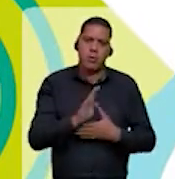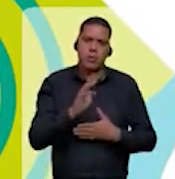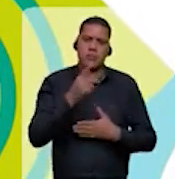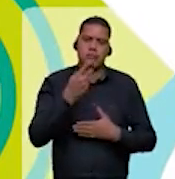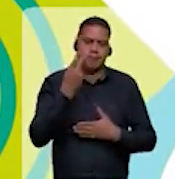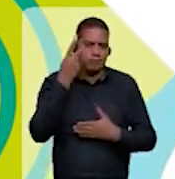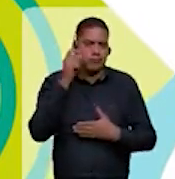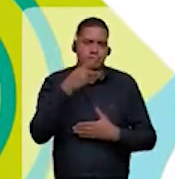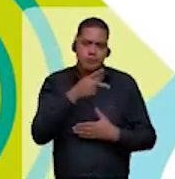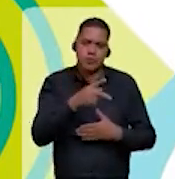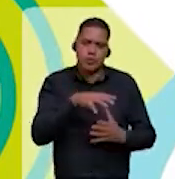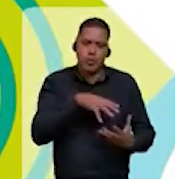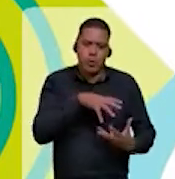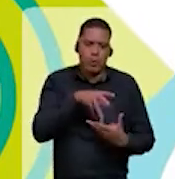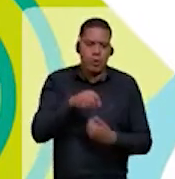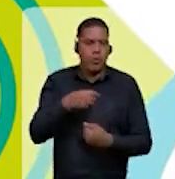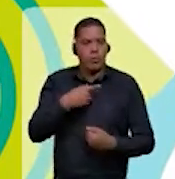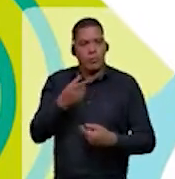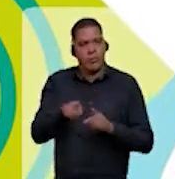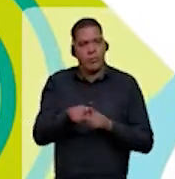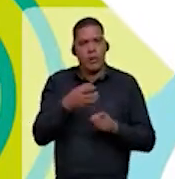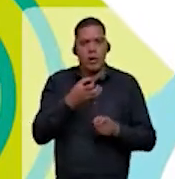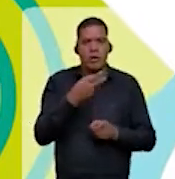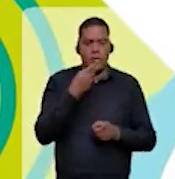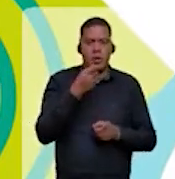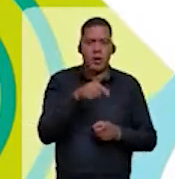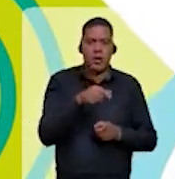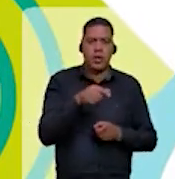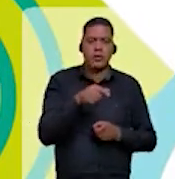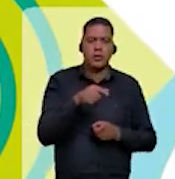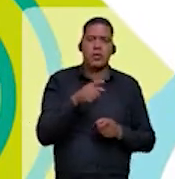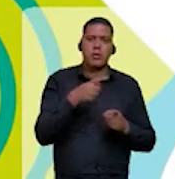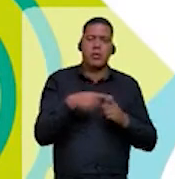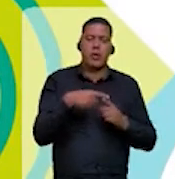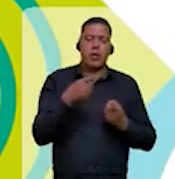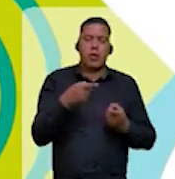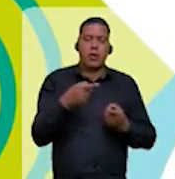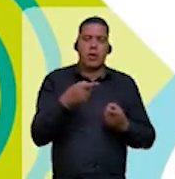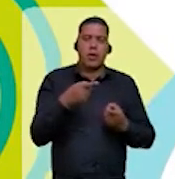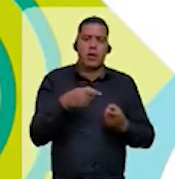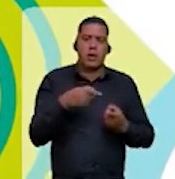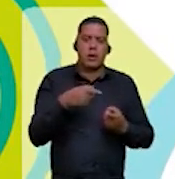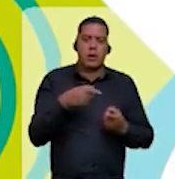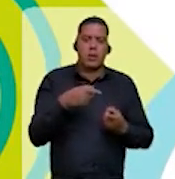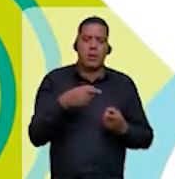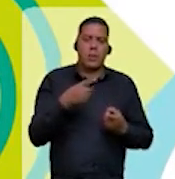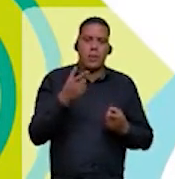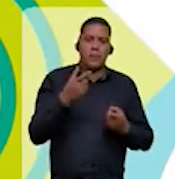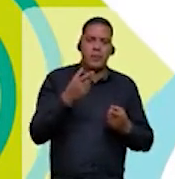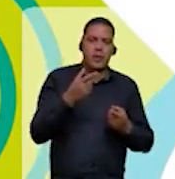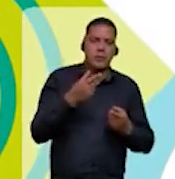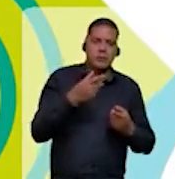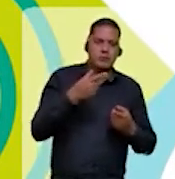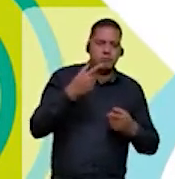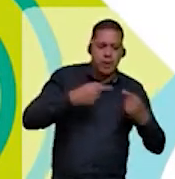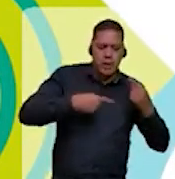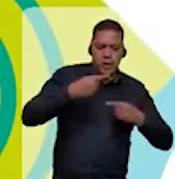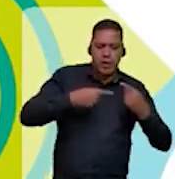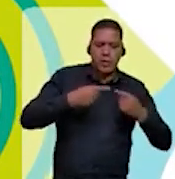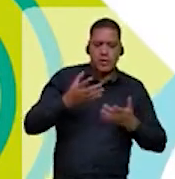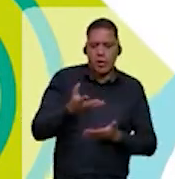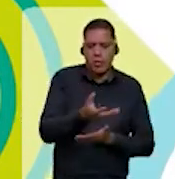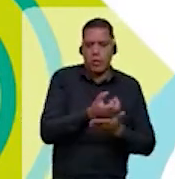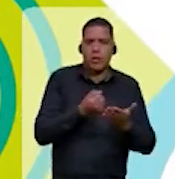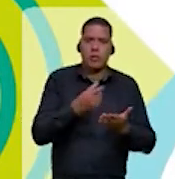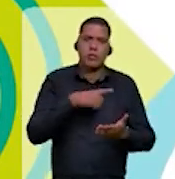global gostaria de citar essa iniciativa porque dos depoimentos recolhidos ressalta uma